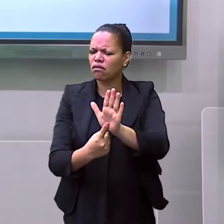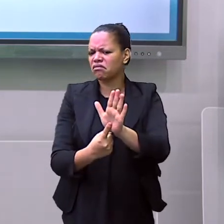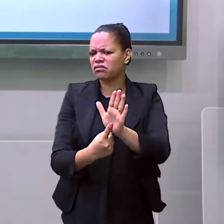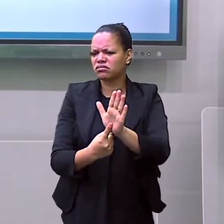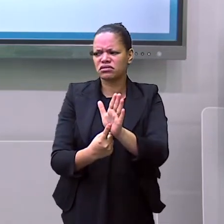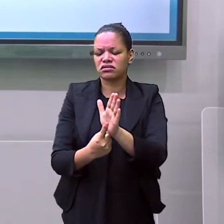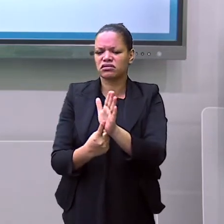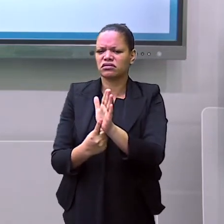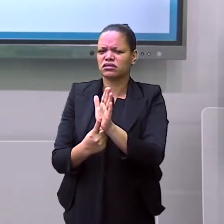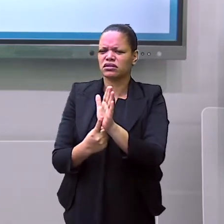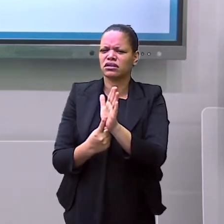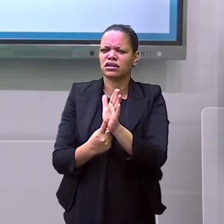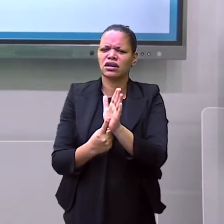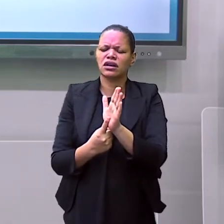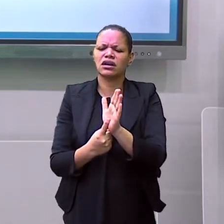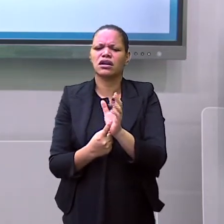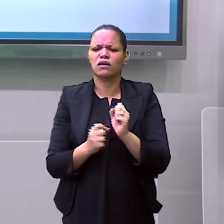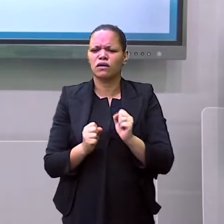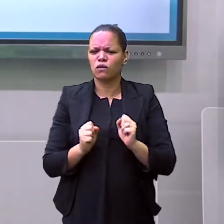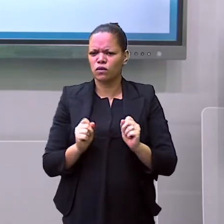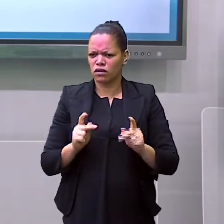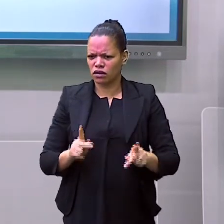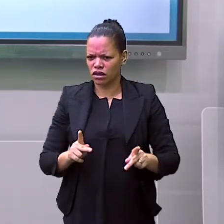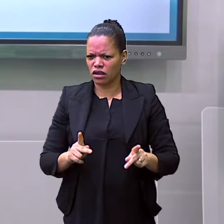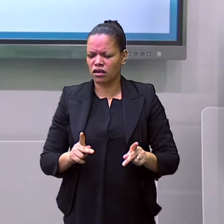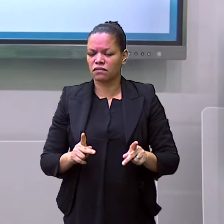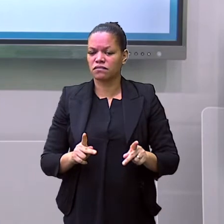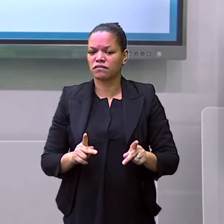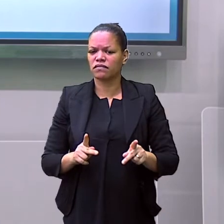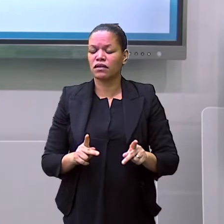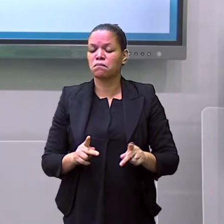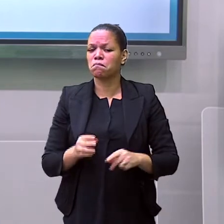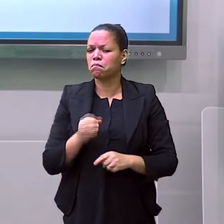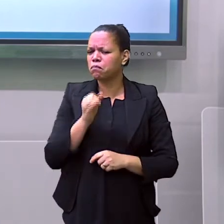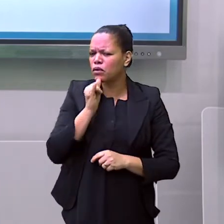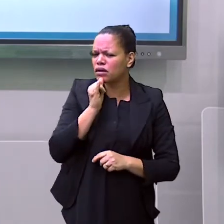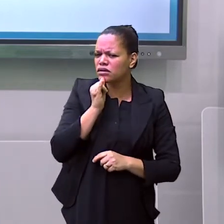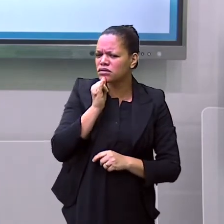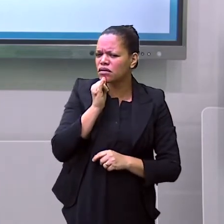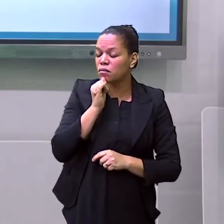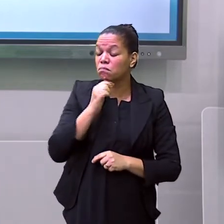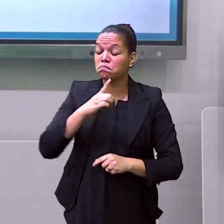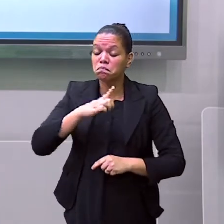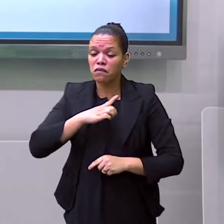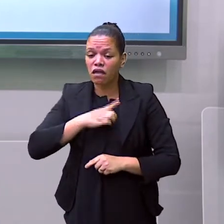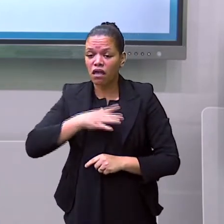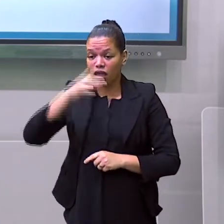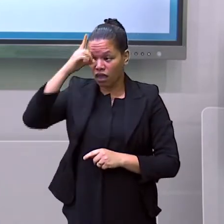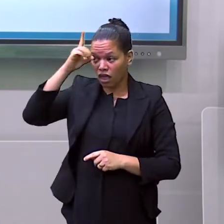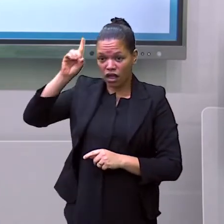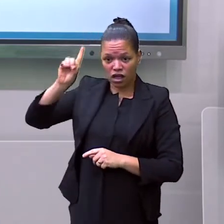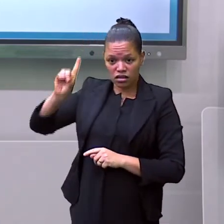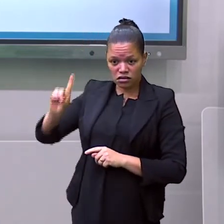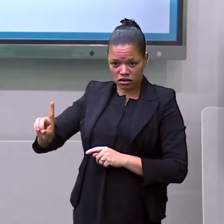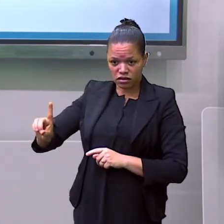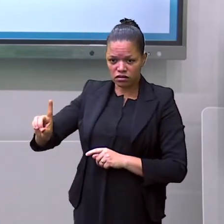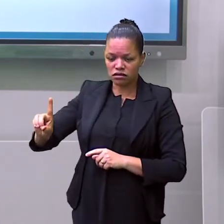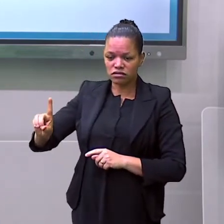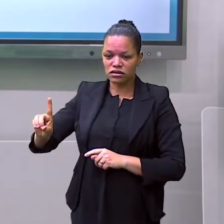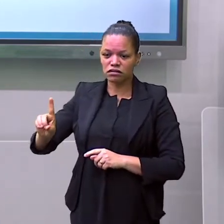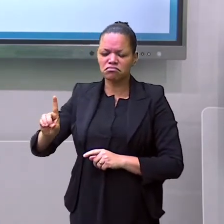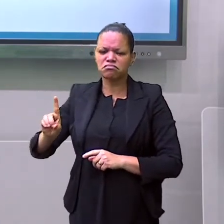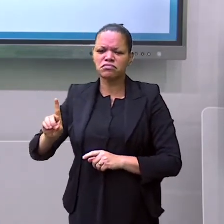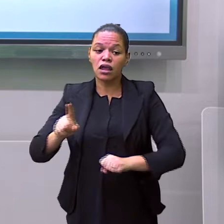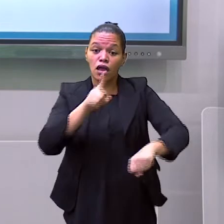acontecimentos importantes do dia a dia. Então, a data, que é um tempo